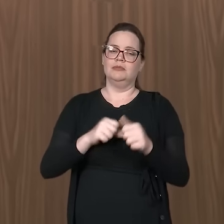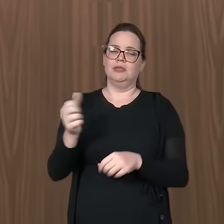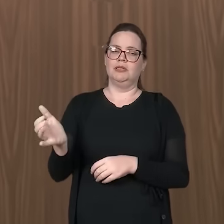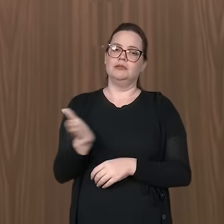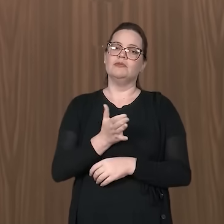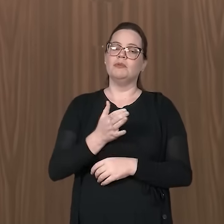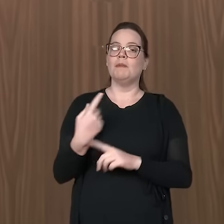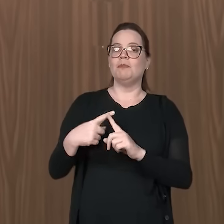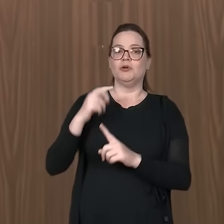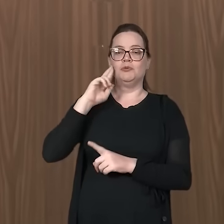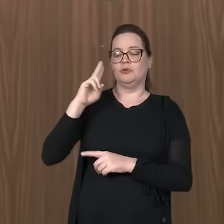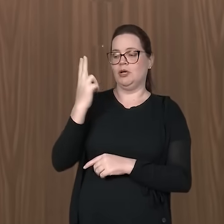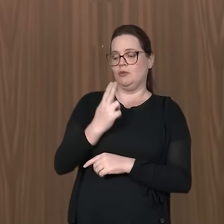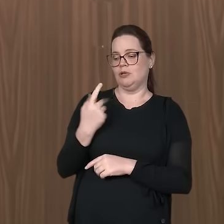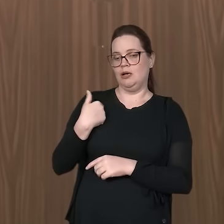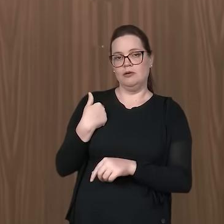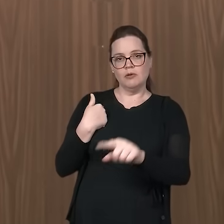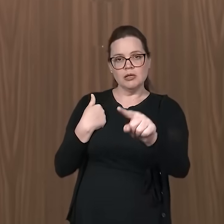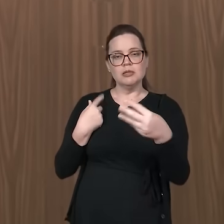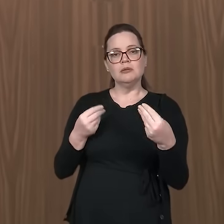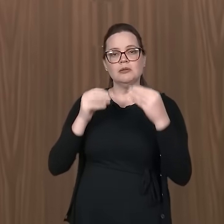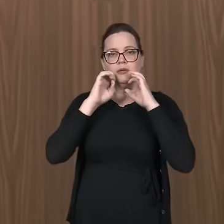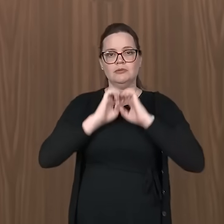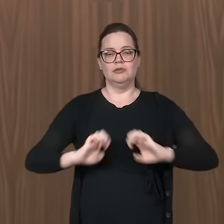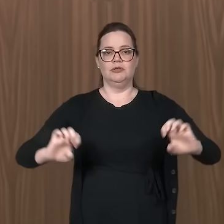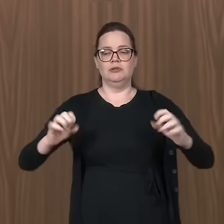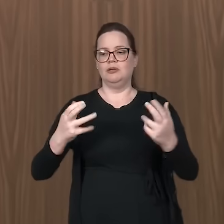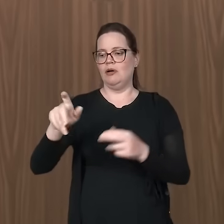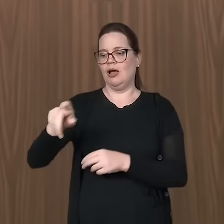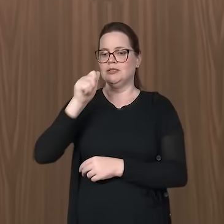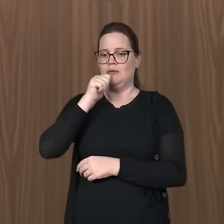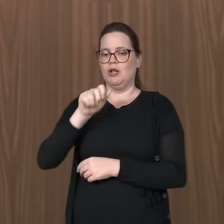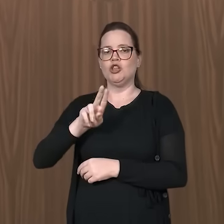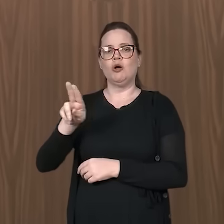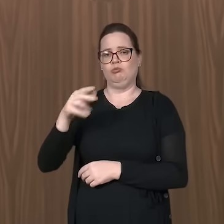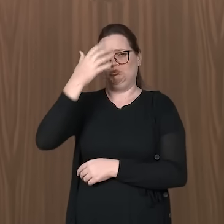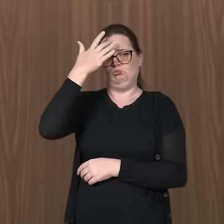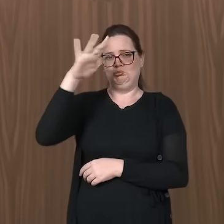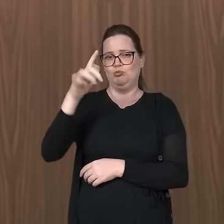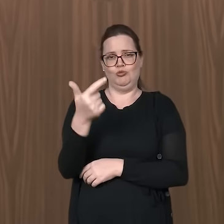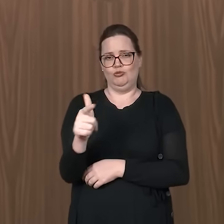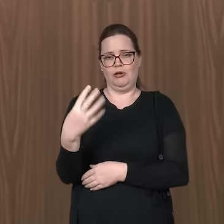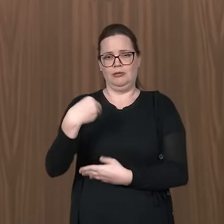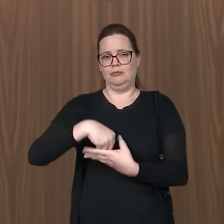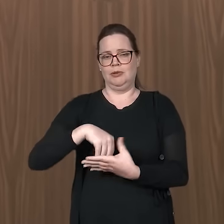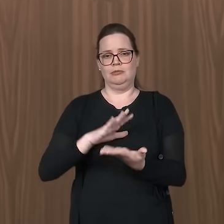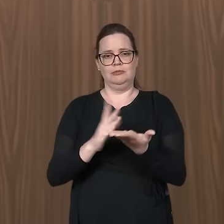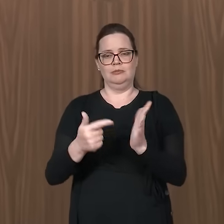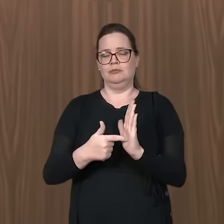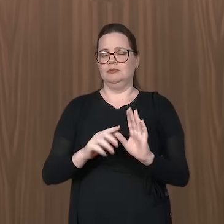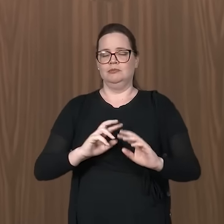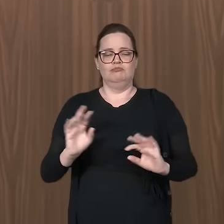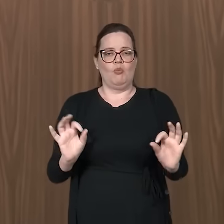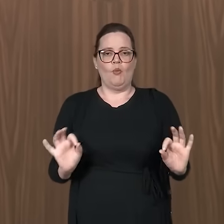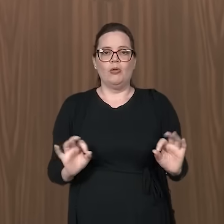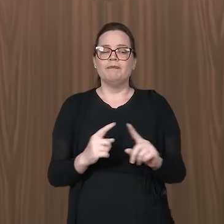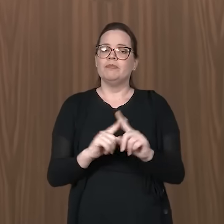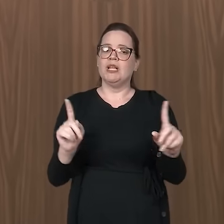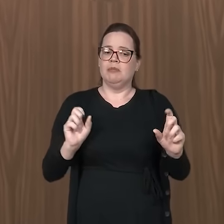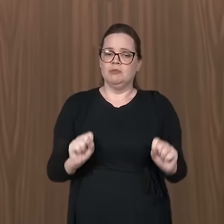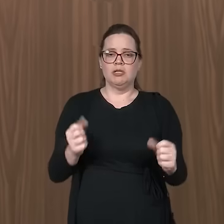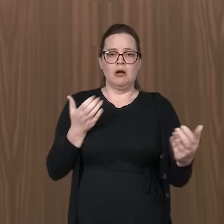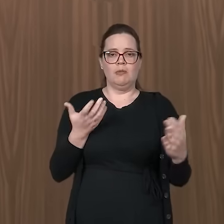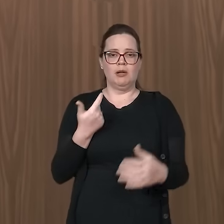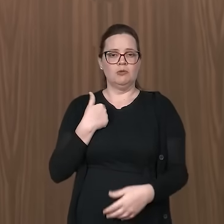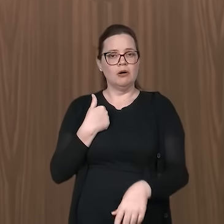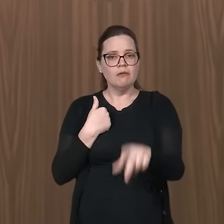evangelistas. Esta mulher, que não traz nenhum nome, porque pode ser relacionado a mim e a